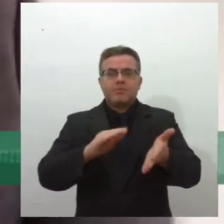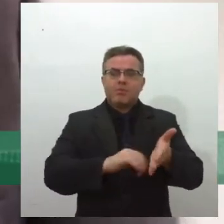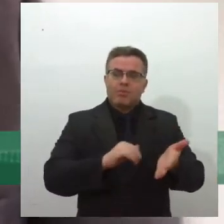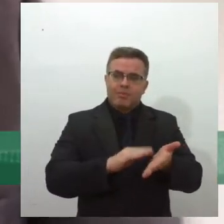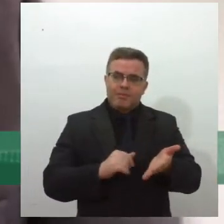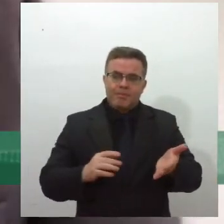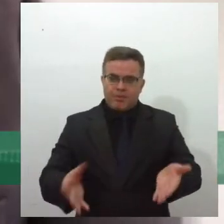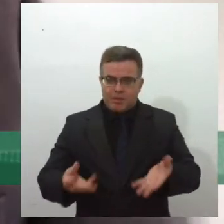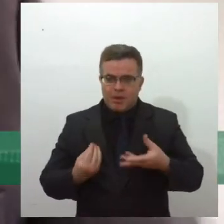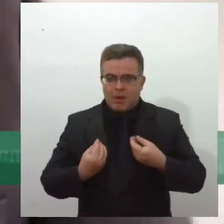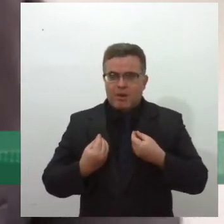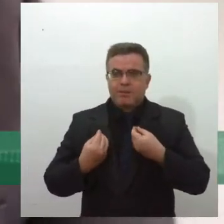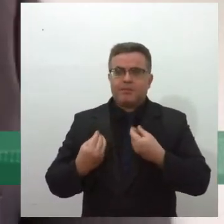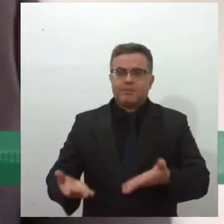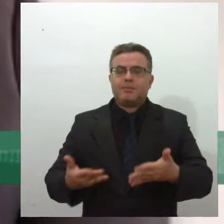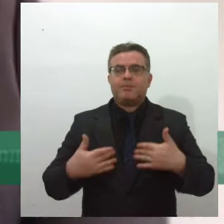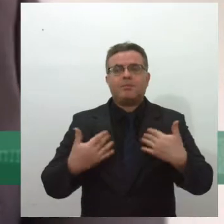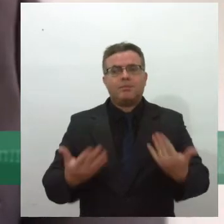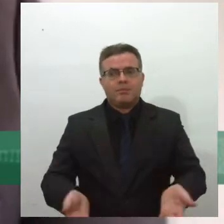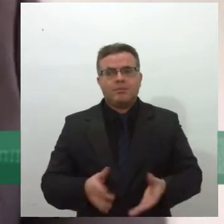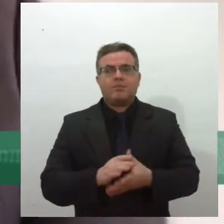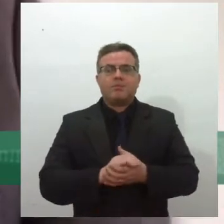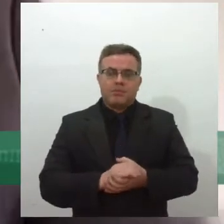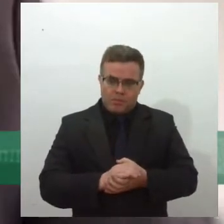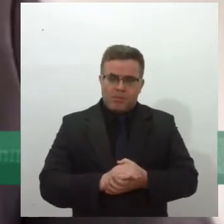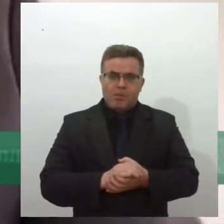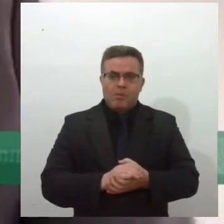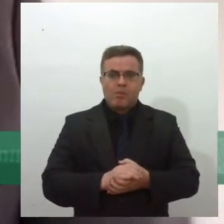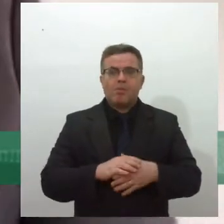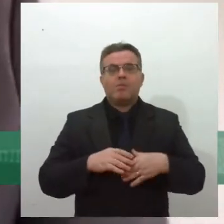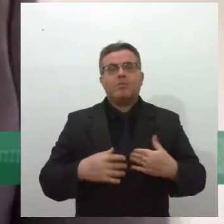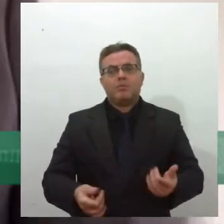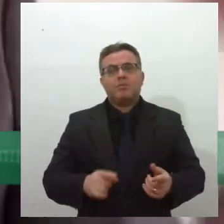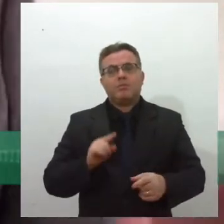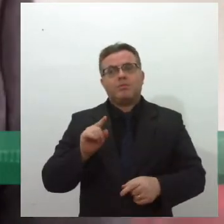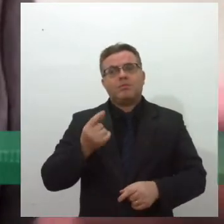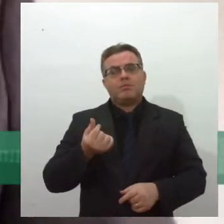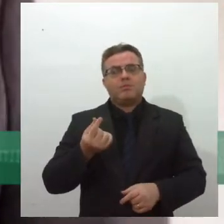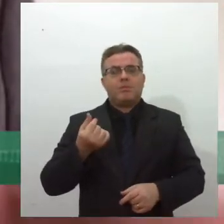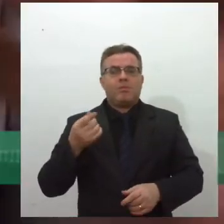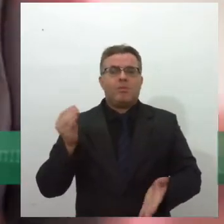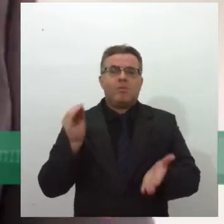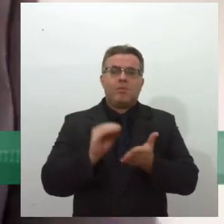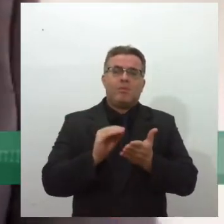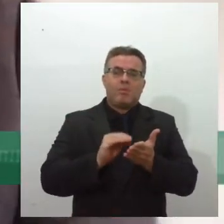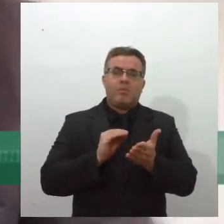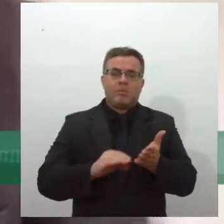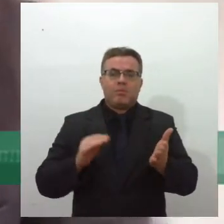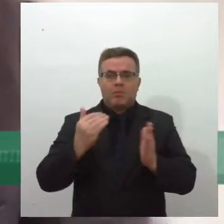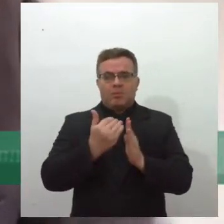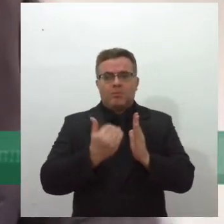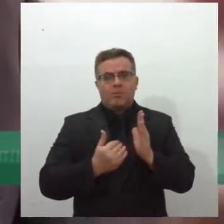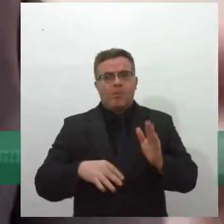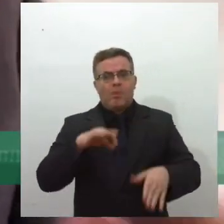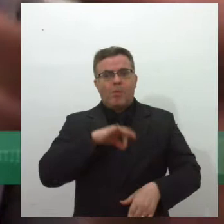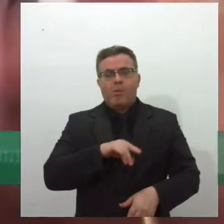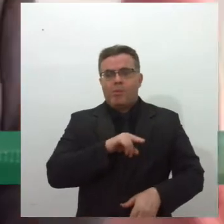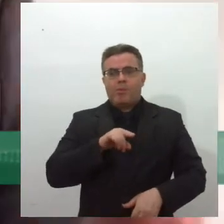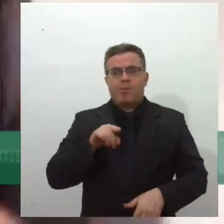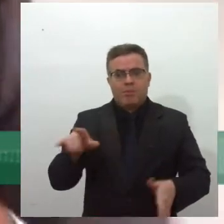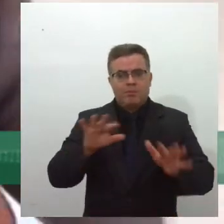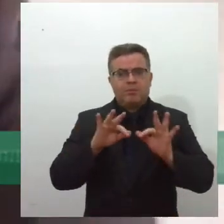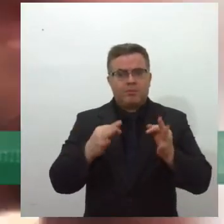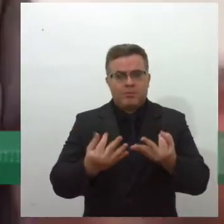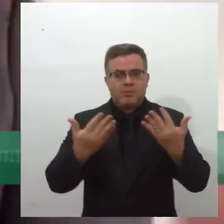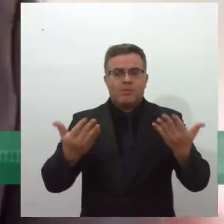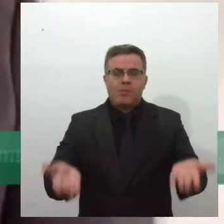enviado para a União através da Receita Federal, e esse dinheiro passa a fazer parte da renda dessa família, dessa pessoa,